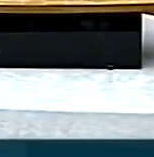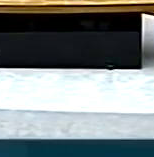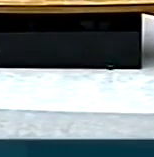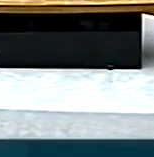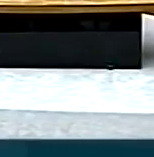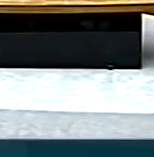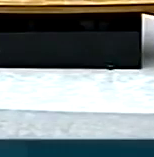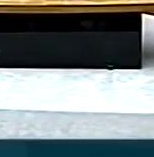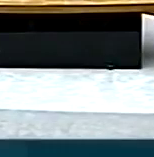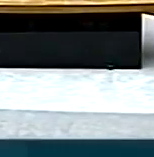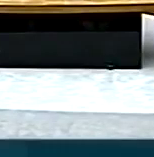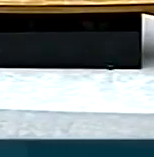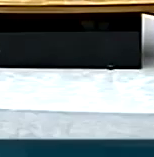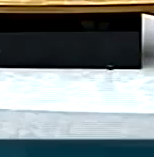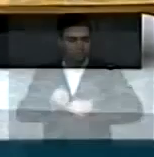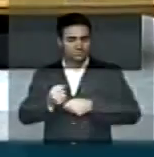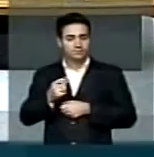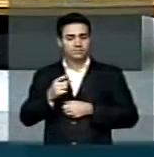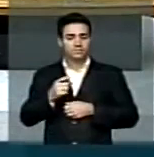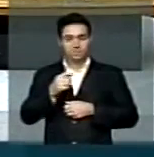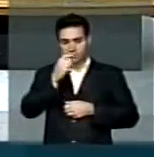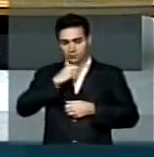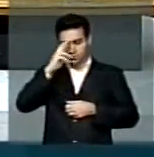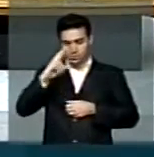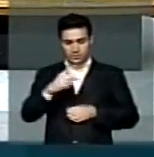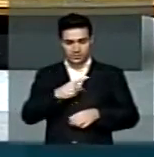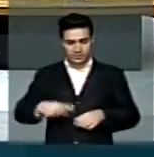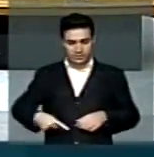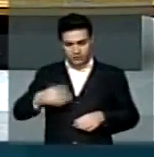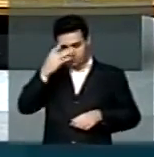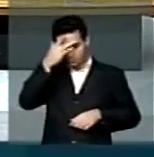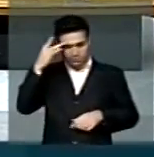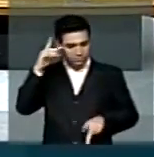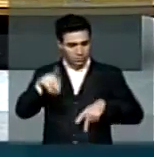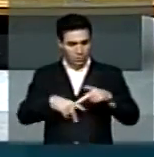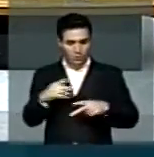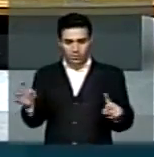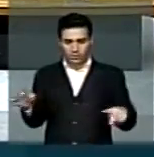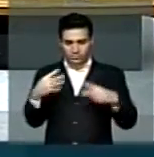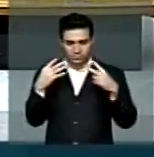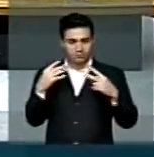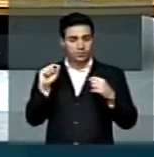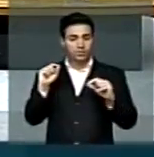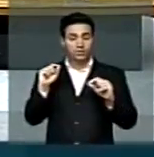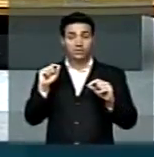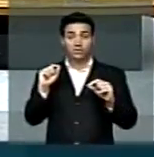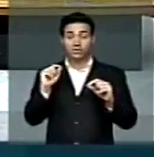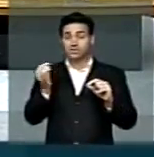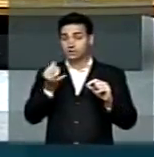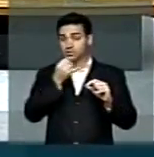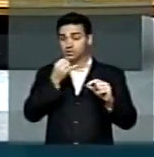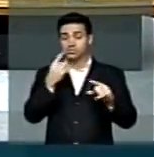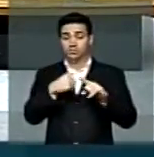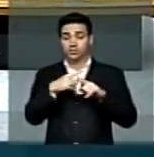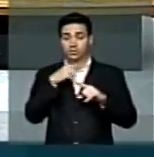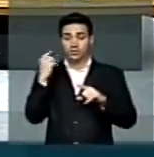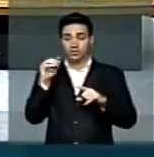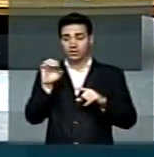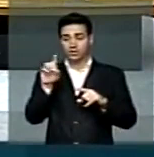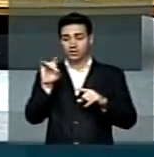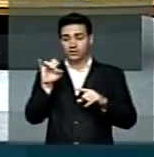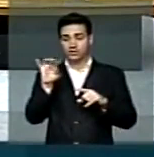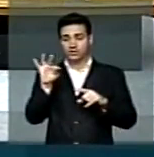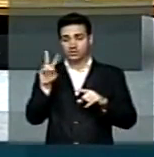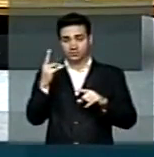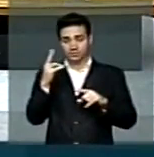Senhor presidente, senhoras e senhores deputados e povo brasileiro, estamos tristes porque morreu a dona Edith